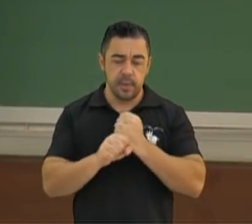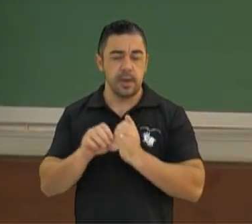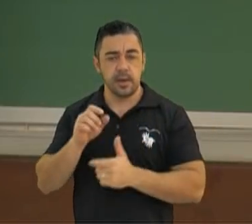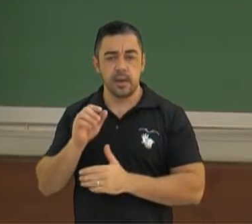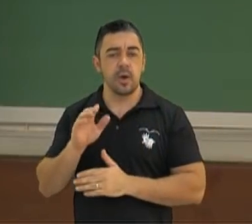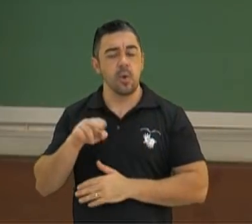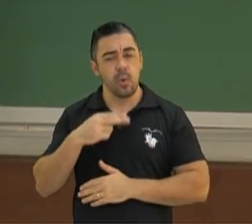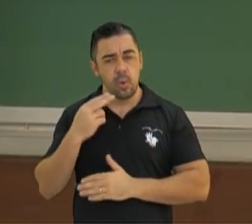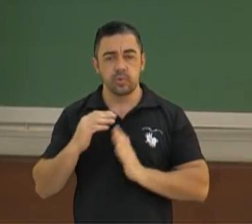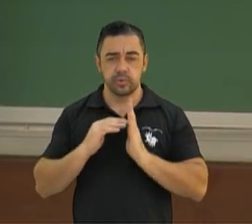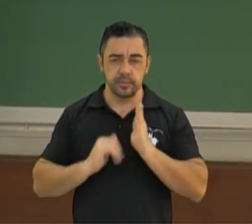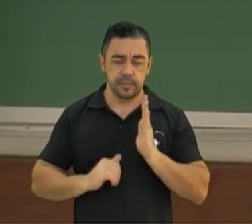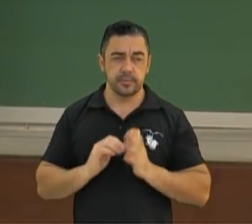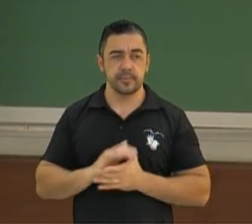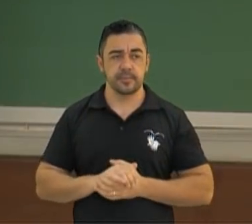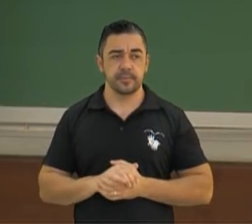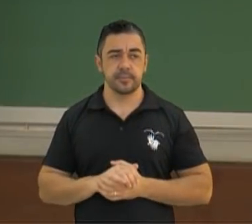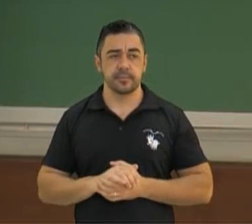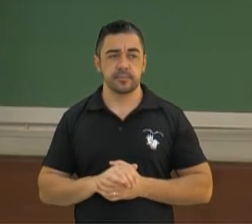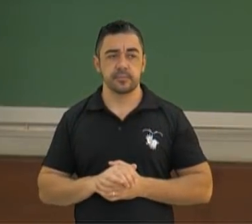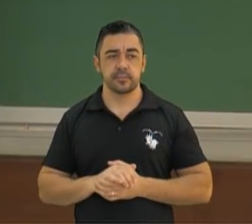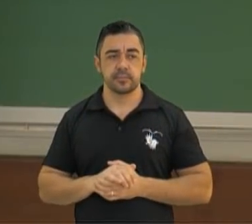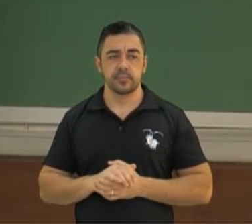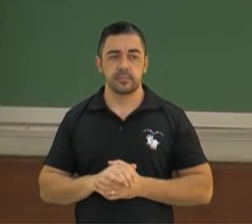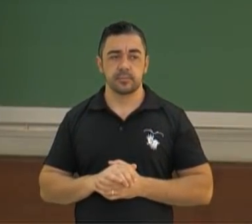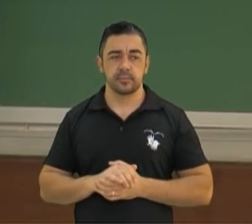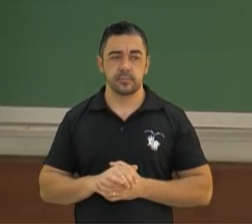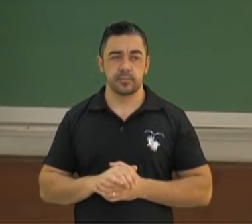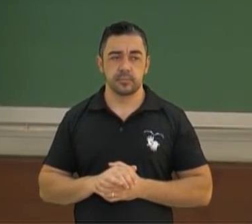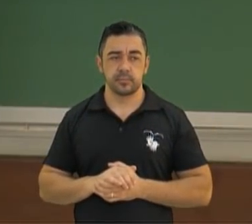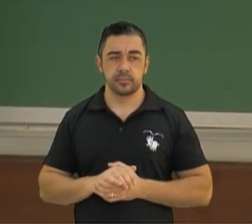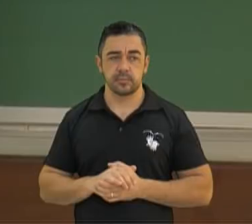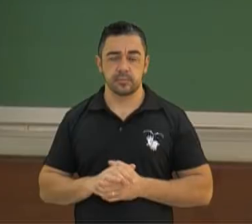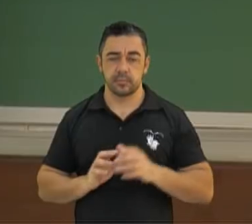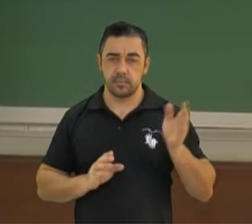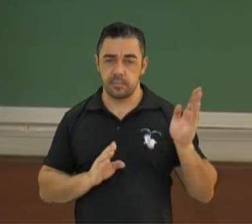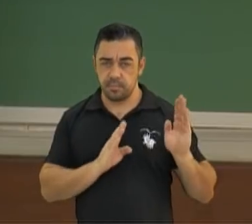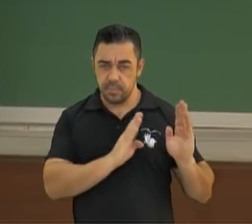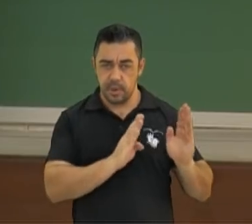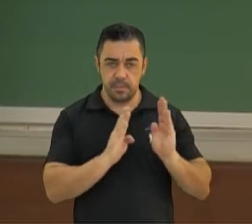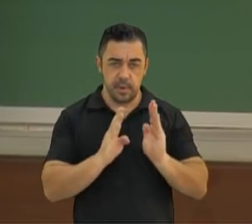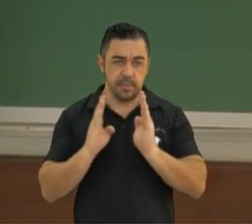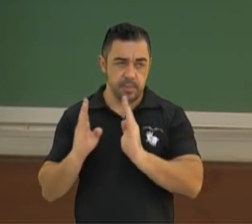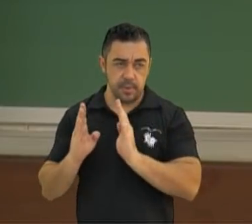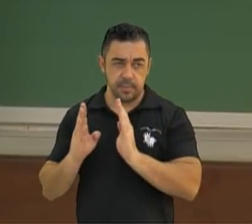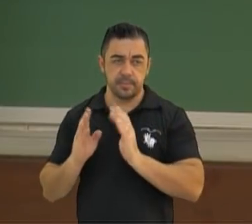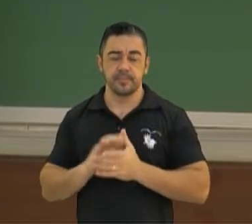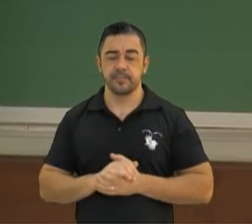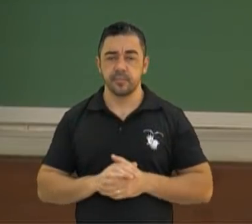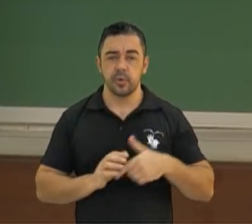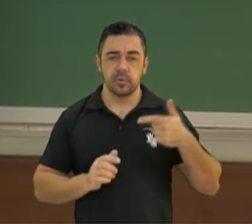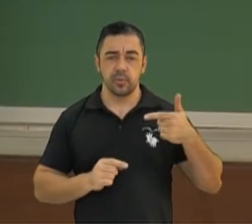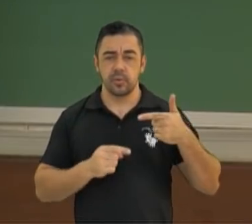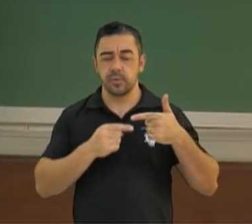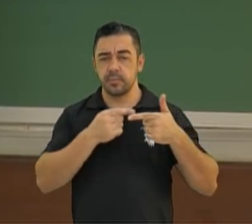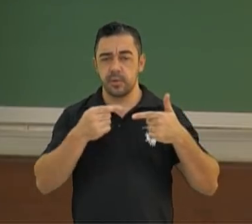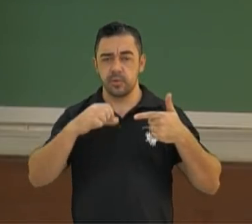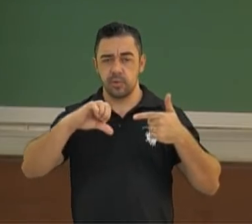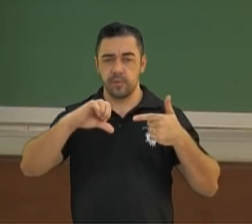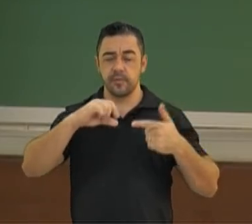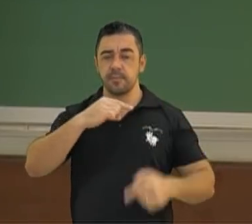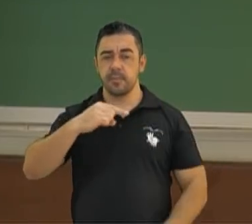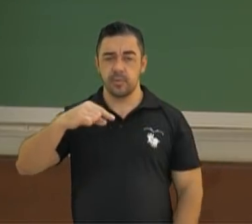subtrair, tá? Então, vamos lá, ó. Coloquei esse resultado aqui. 2 menos 9,